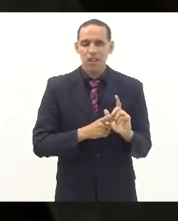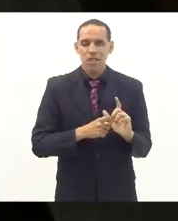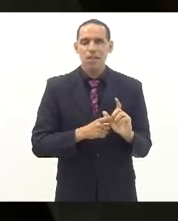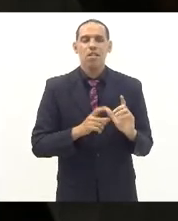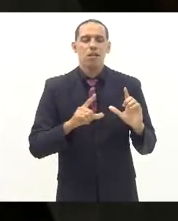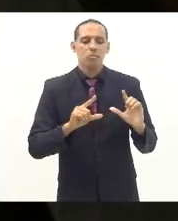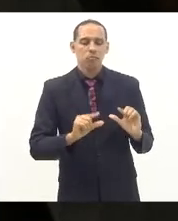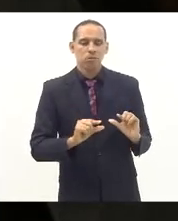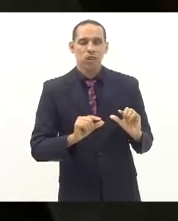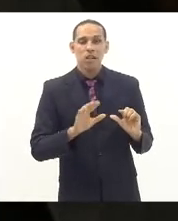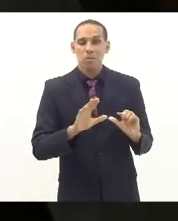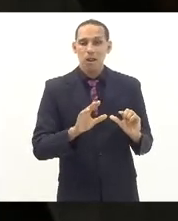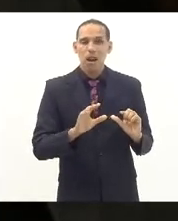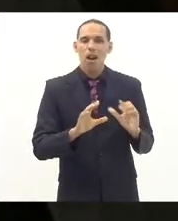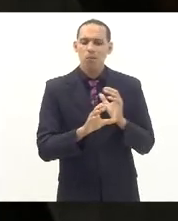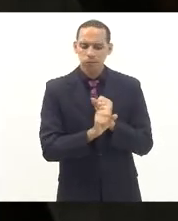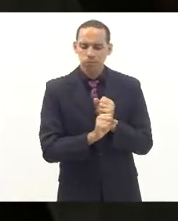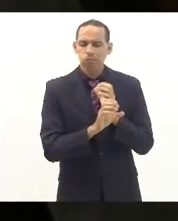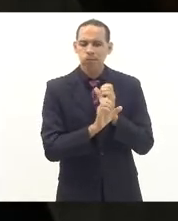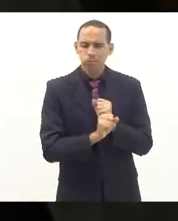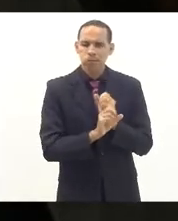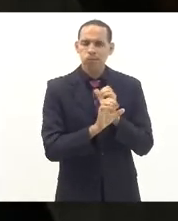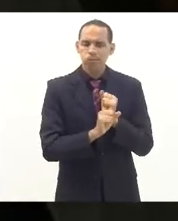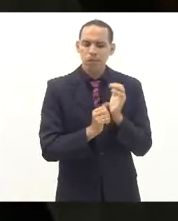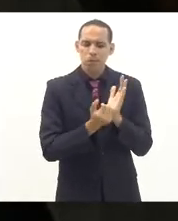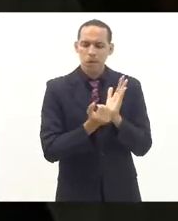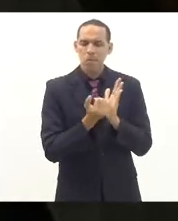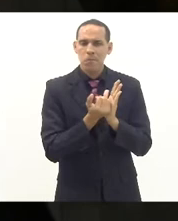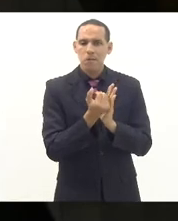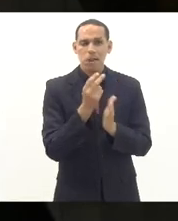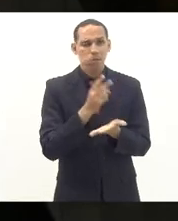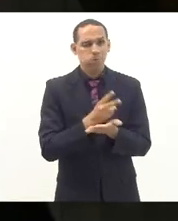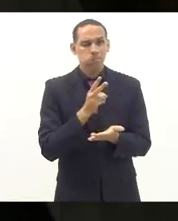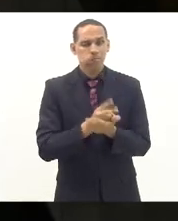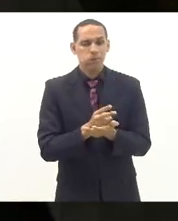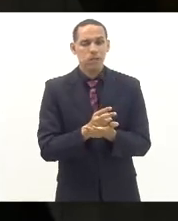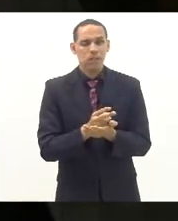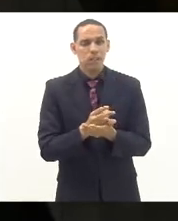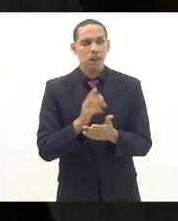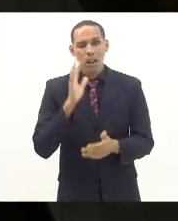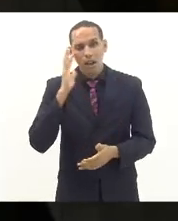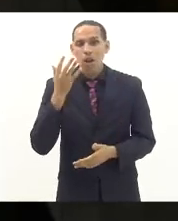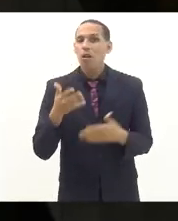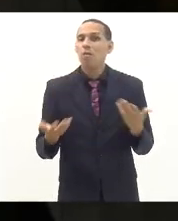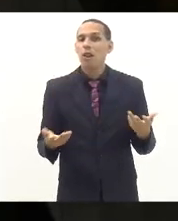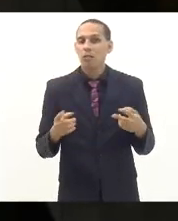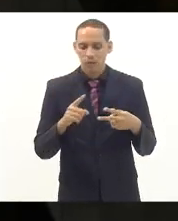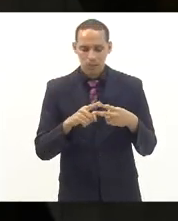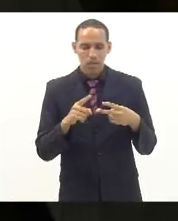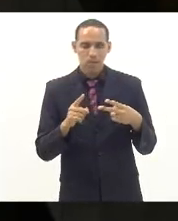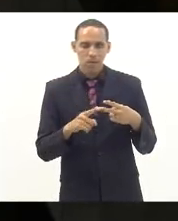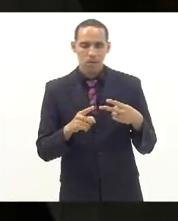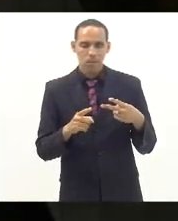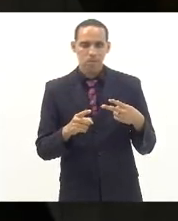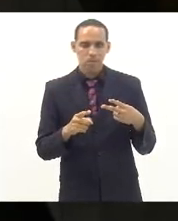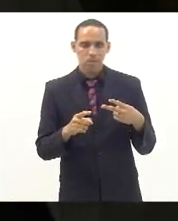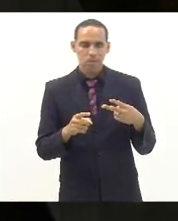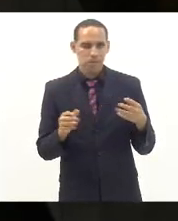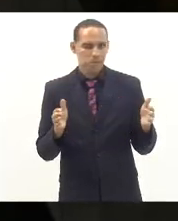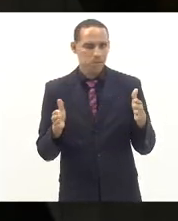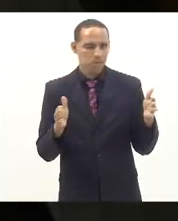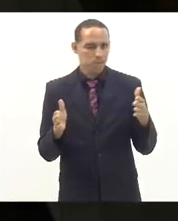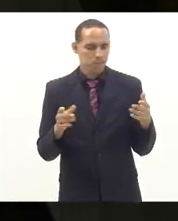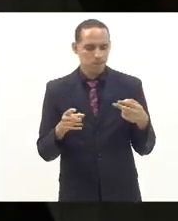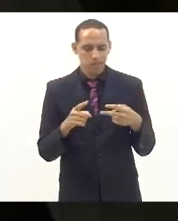seguem se avolumando Qual é o qual é o antídoto para isso são pelo menos dois enquanto estiver